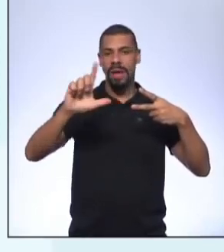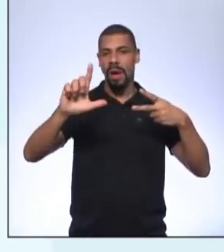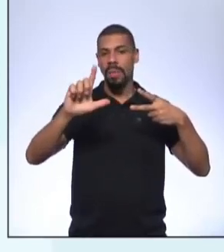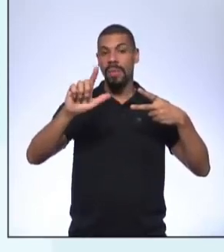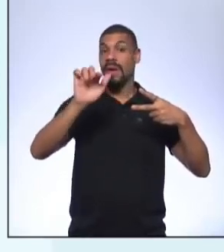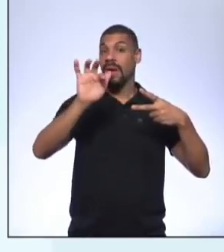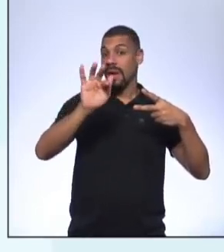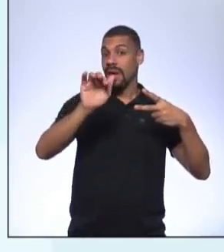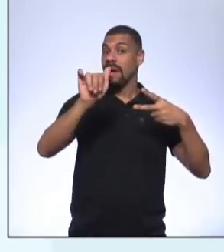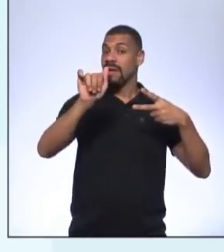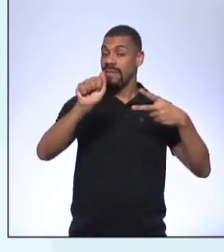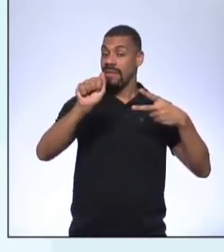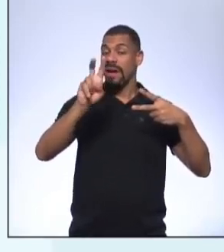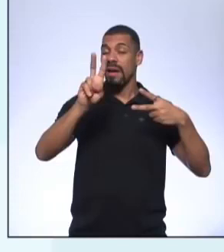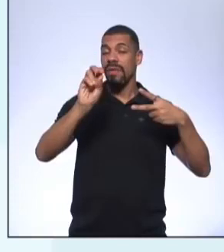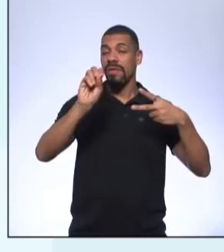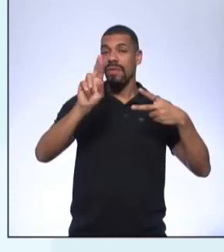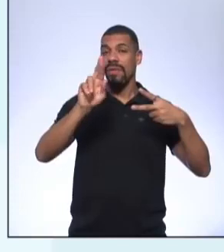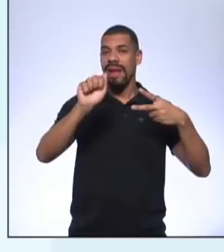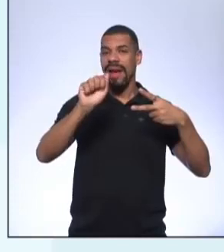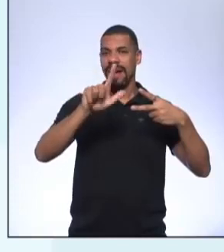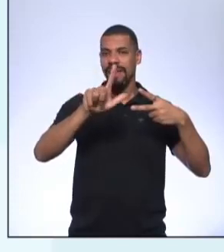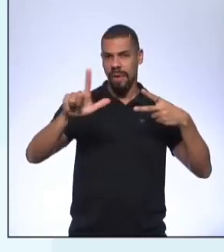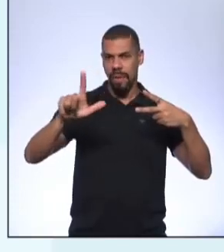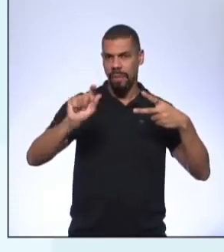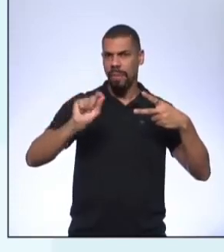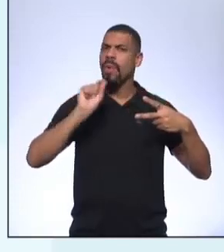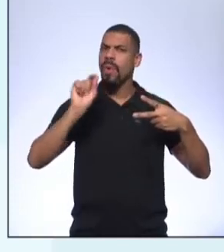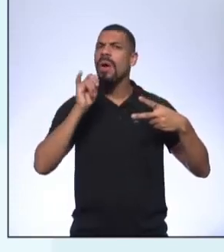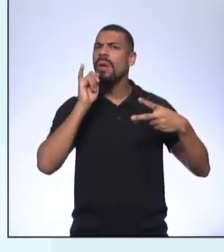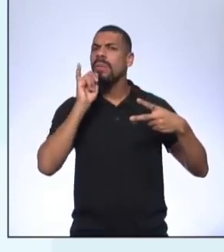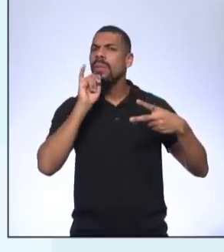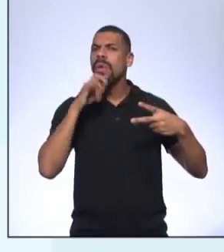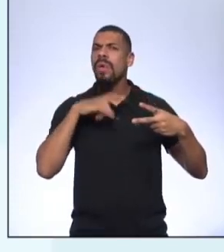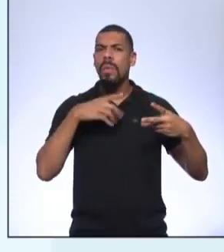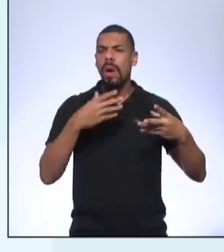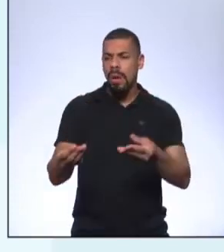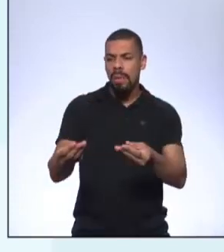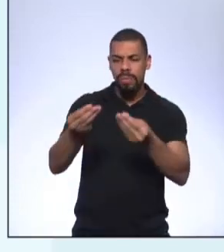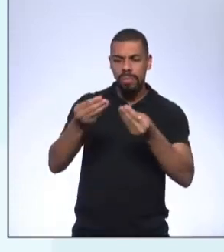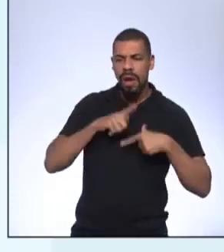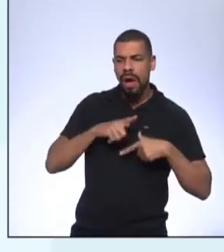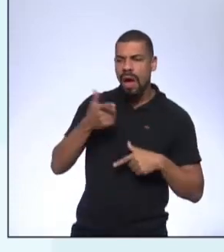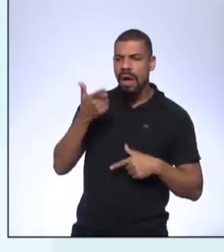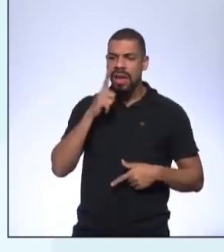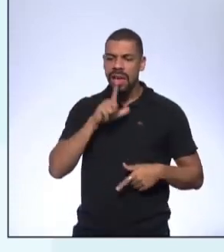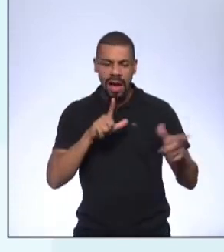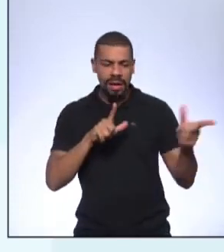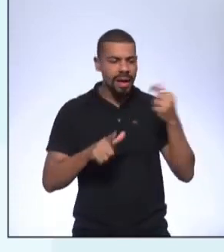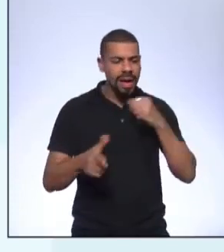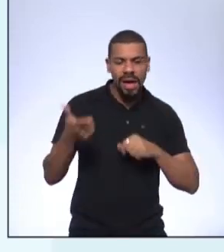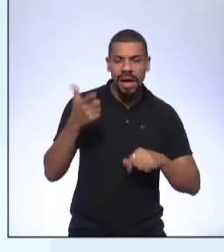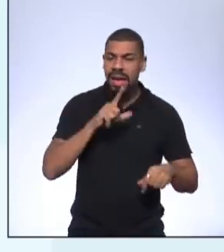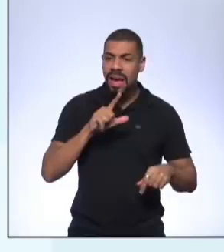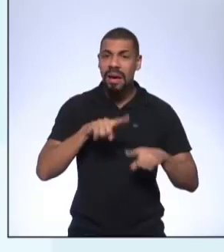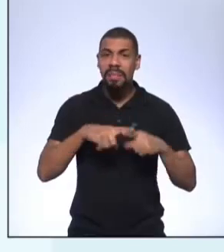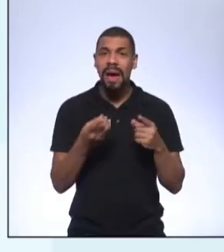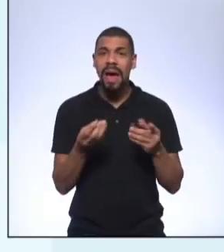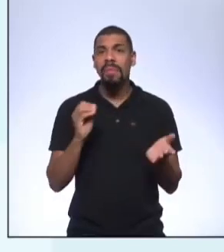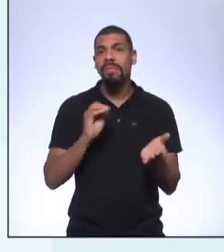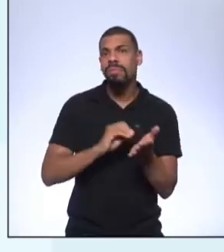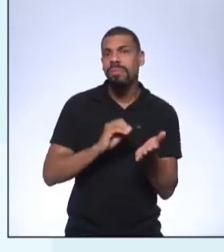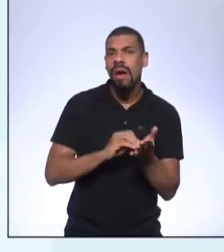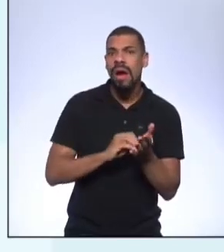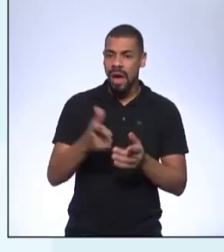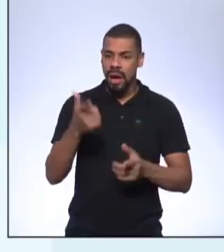própria vida pessoal, nas nossas finanças, né? Que é o famoso ganhar mais do que gastar, né? Então, no contexto